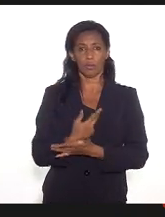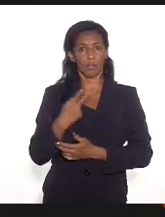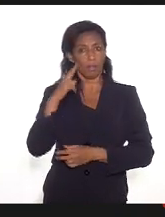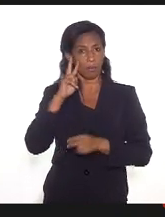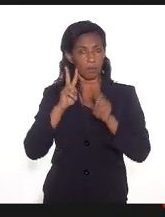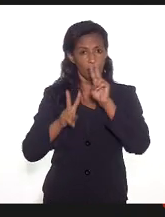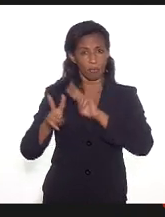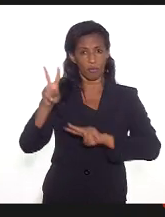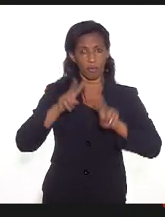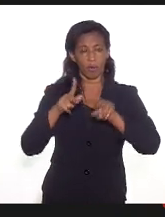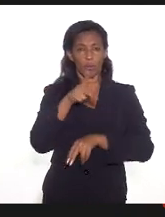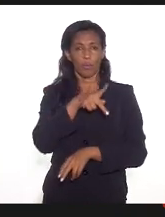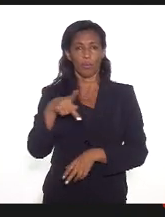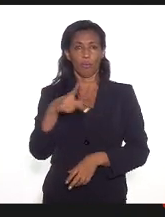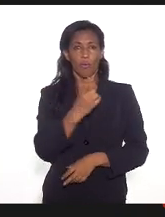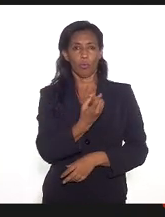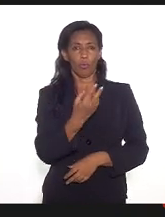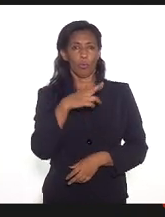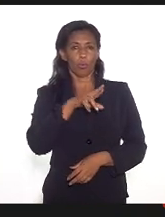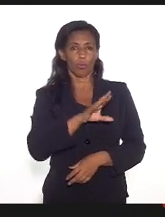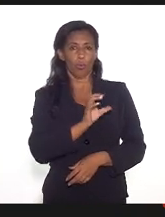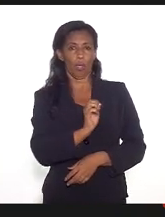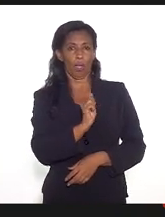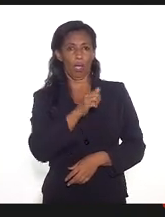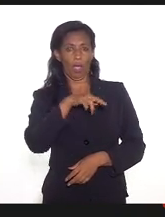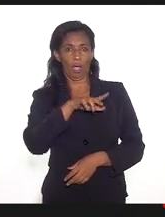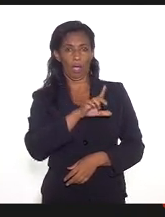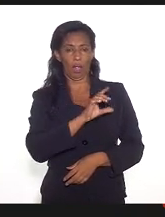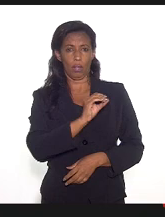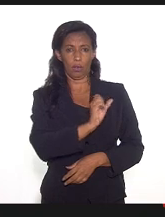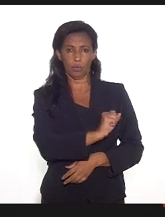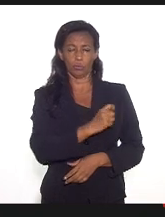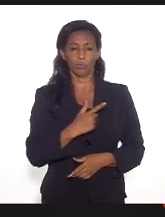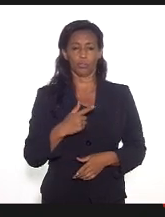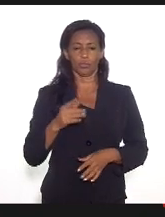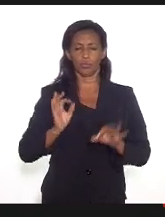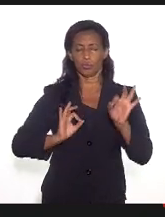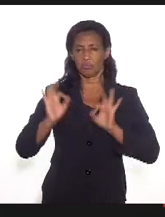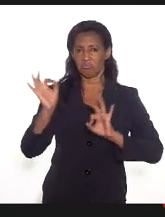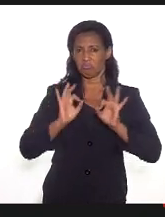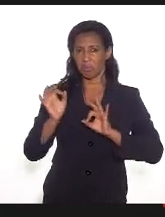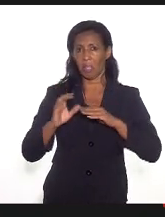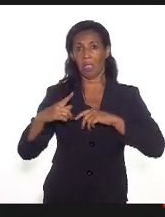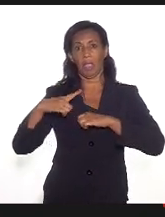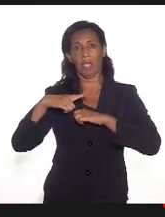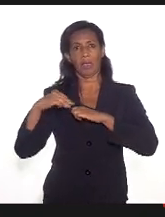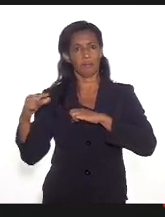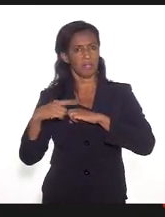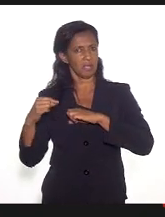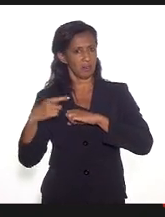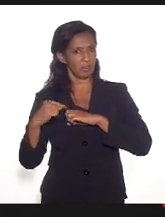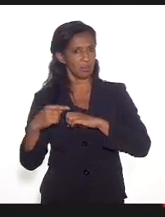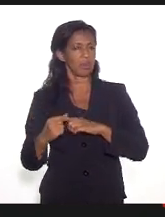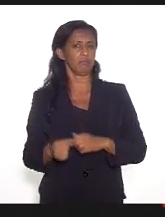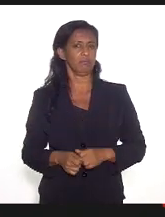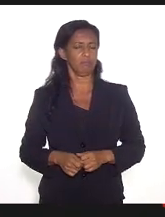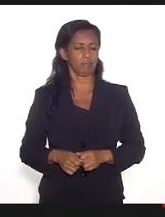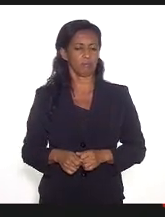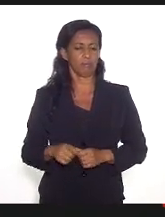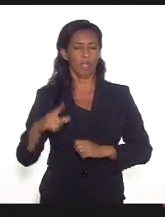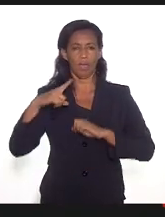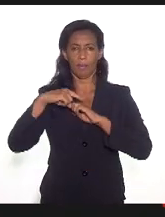vendo o professor, doutor, melhor dizendo, o doutor Carlos Herani, que de uma maneira empreendedora, a verdade é essa, de